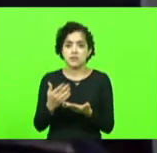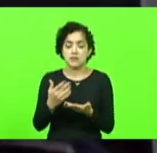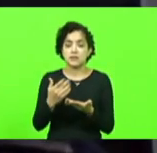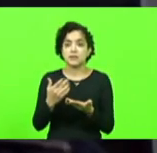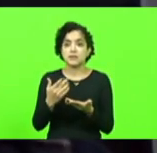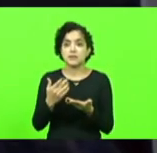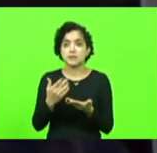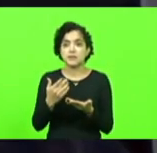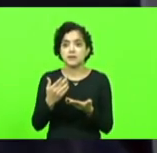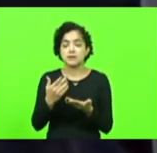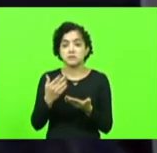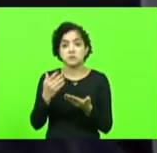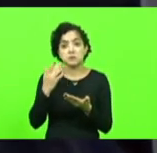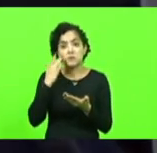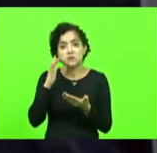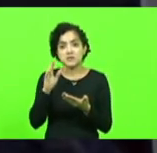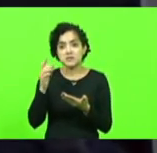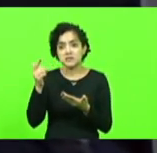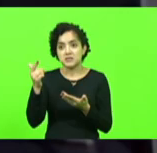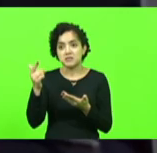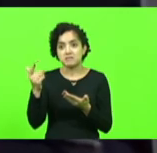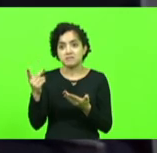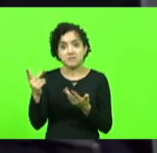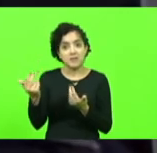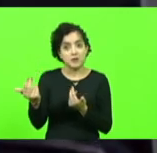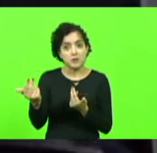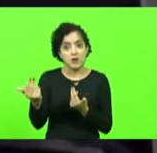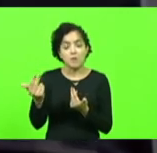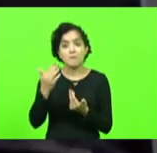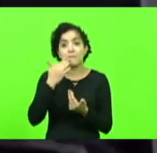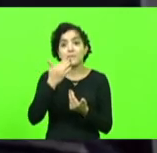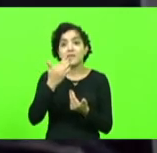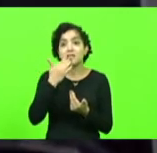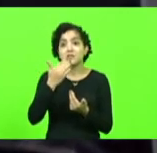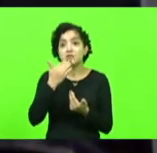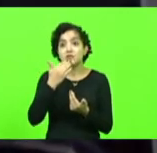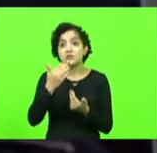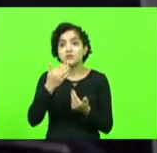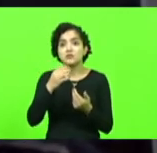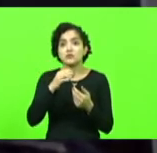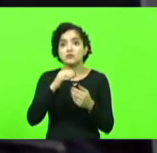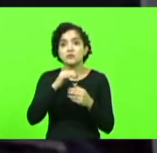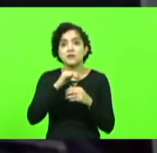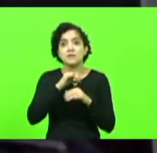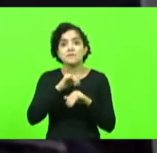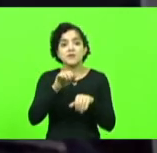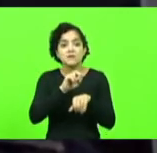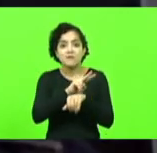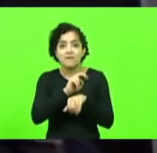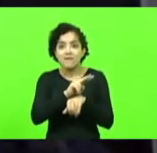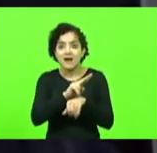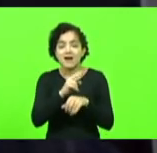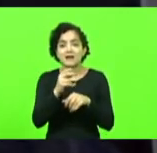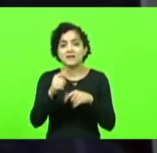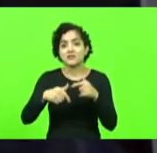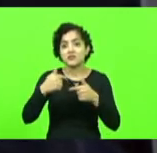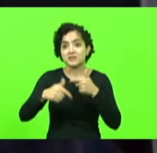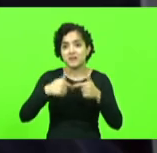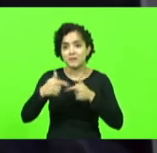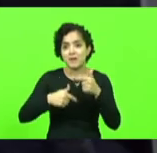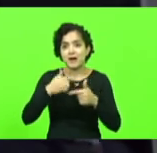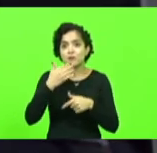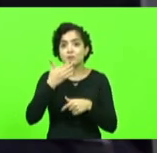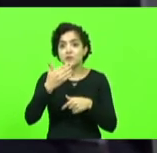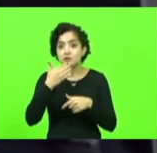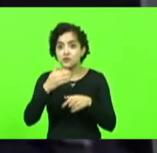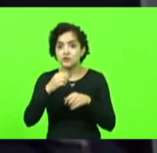tem a mesma situação, vem pedidos para ajudar em divulgação de vagas de trabalho, né, e a gente